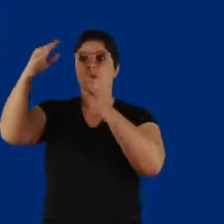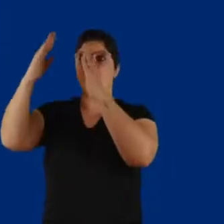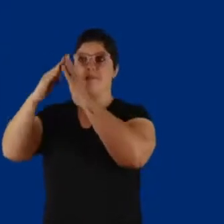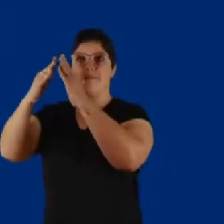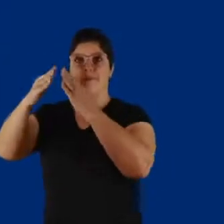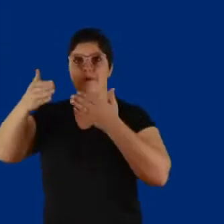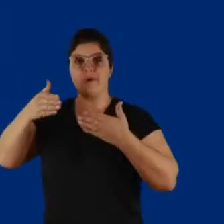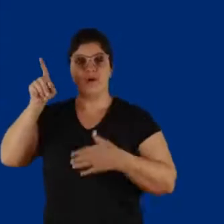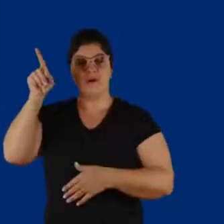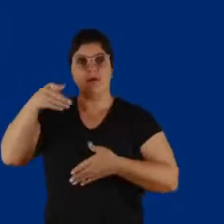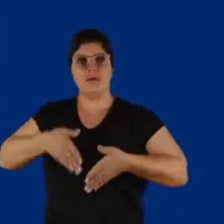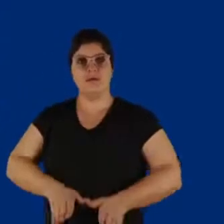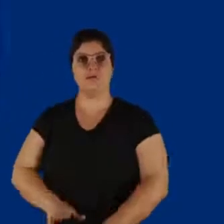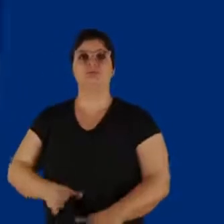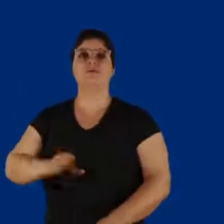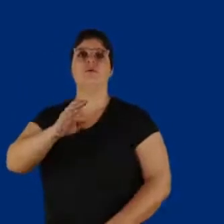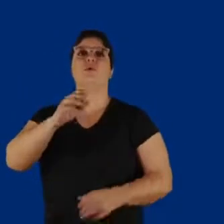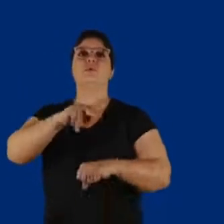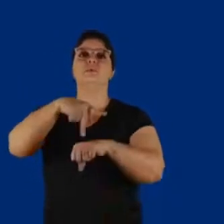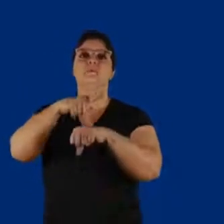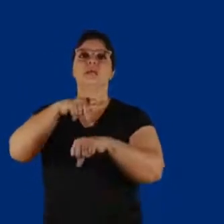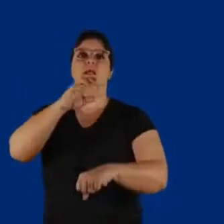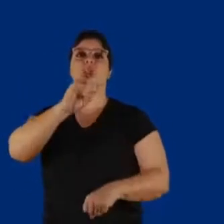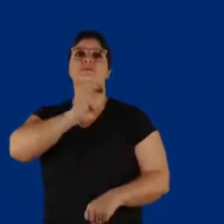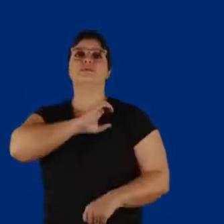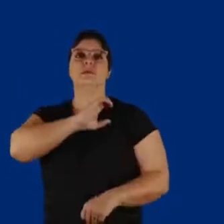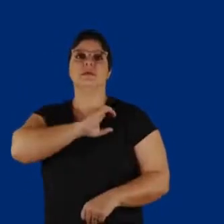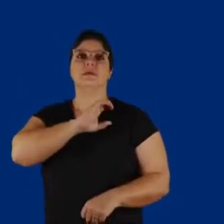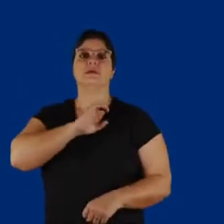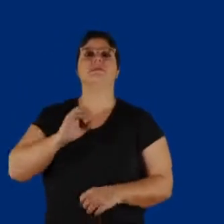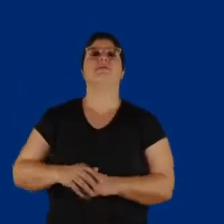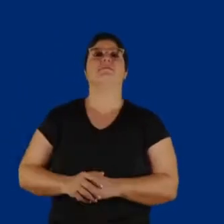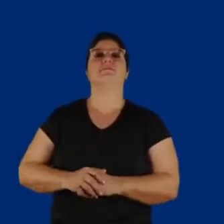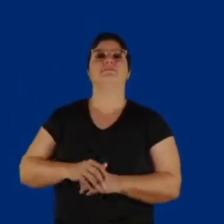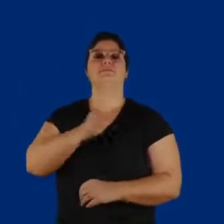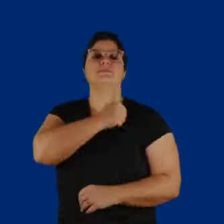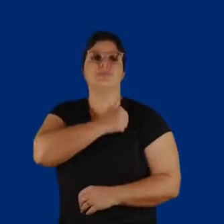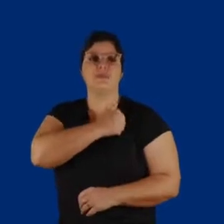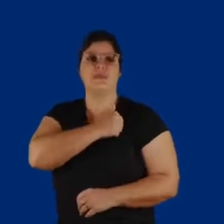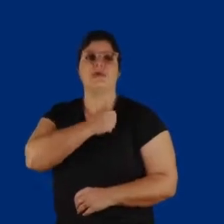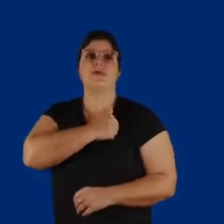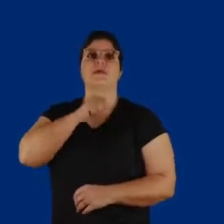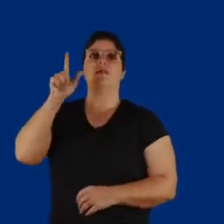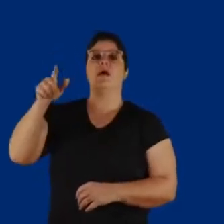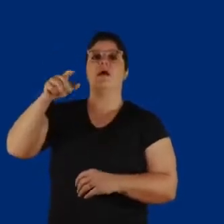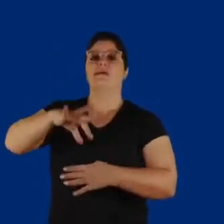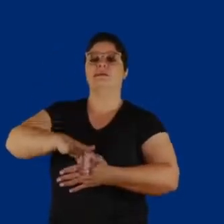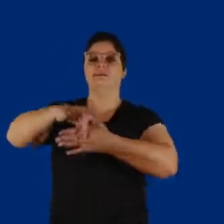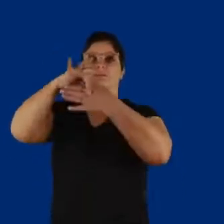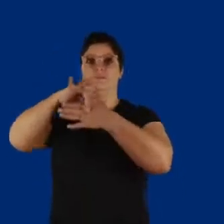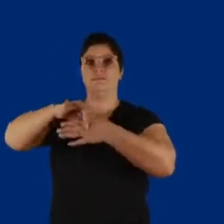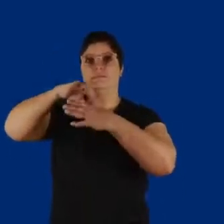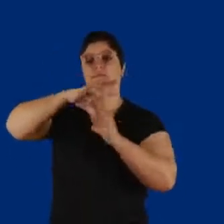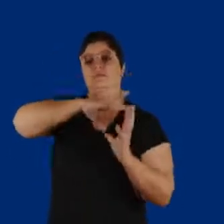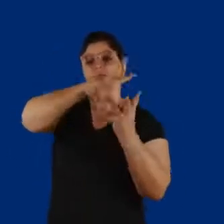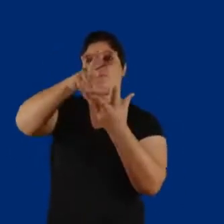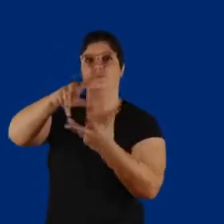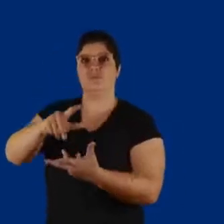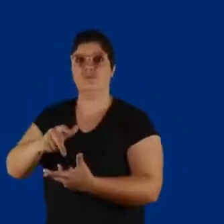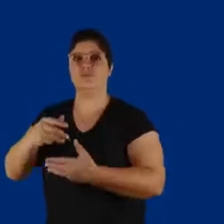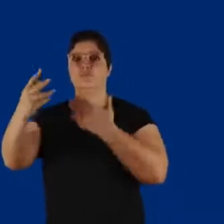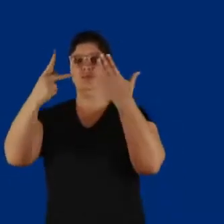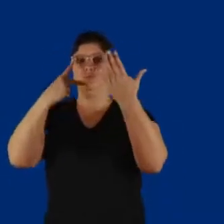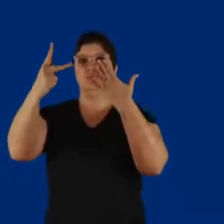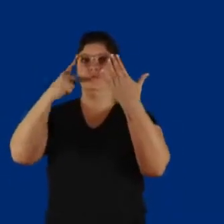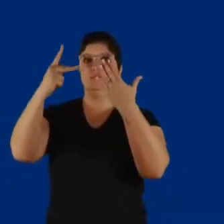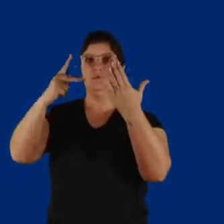origem familiar indiana, em terceira geração no país. Jess Wundt é líder internacional em psiquiatria transcultural,